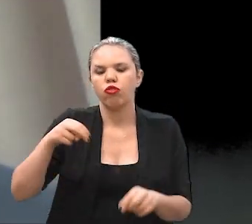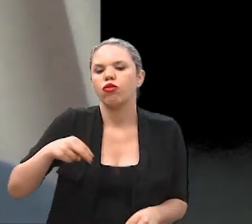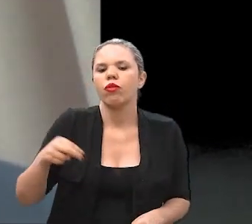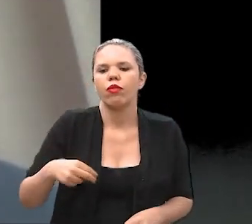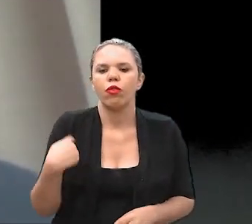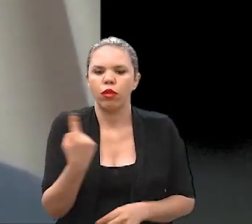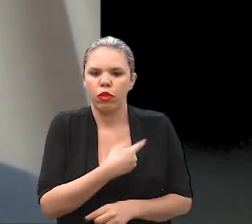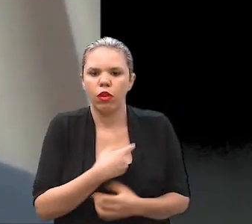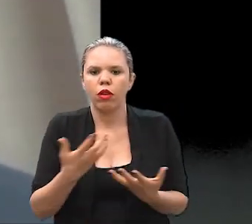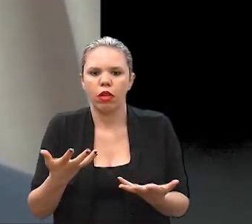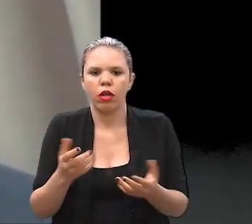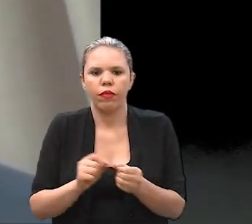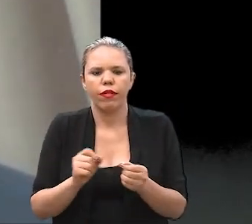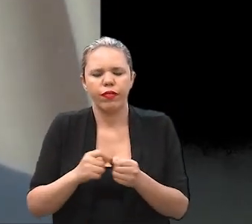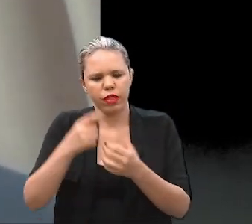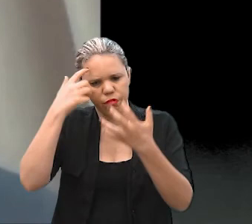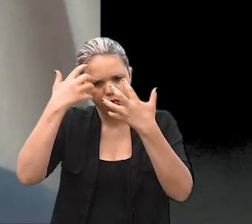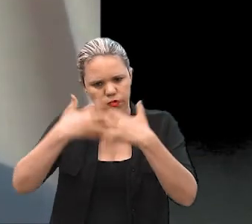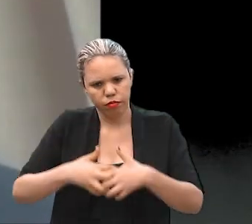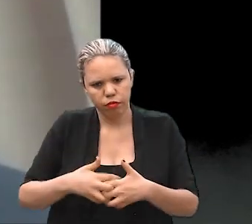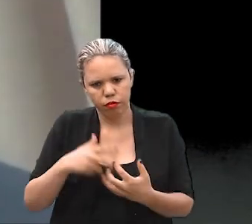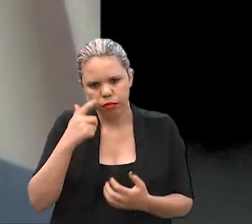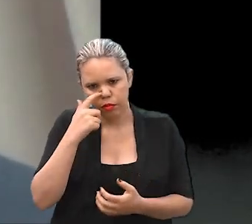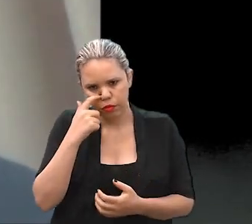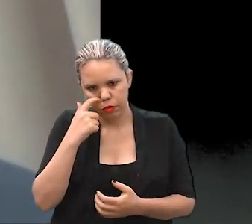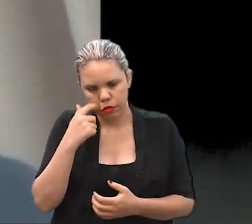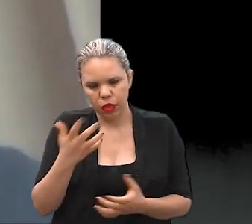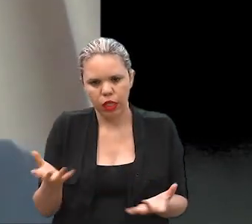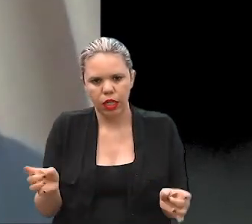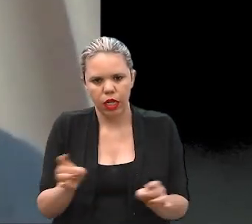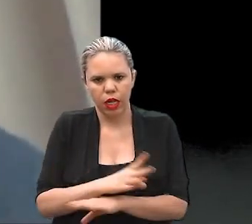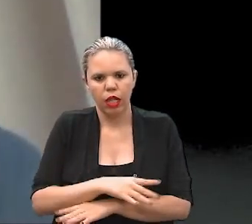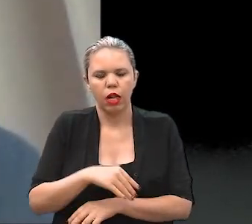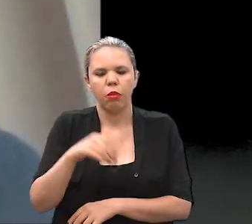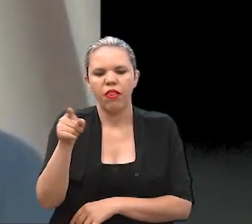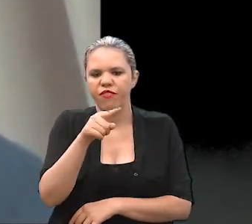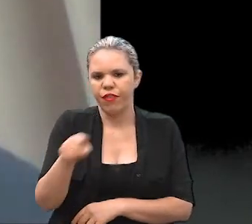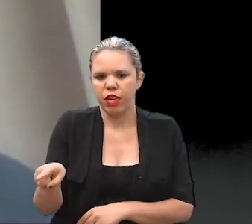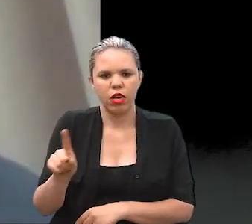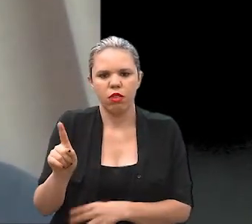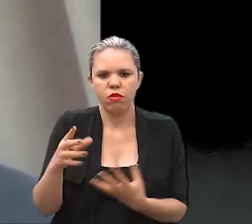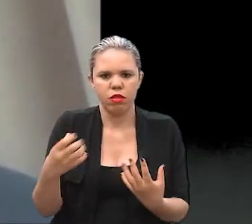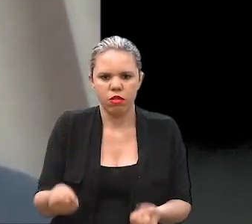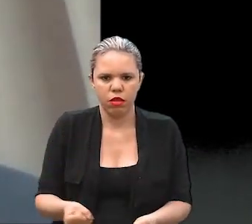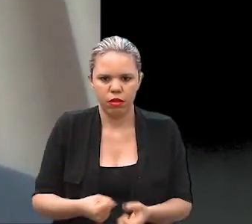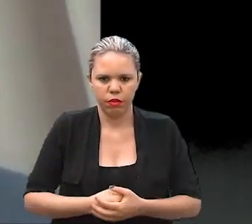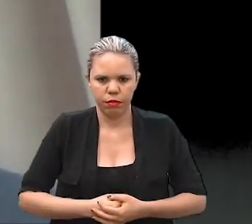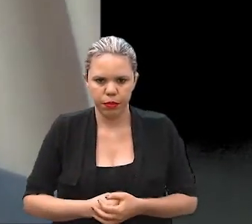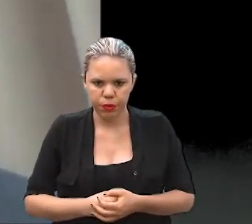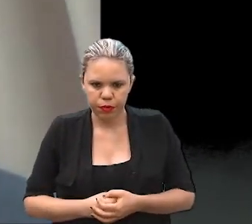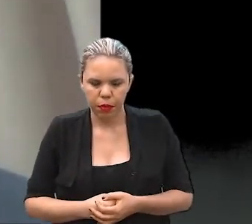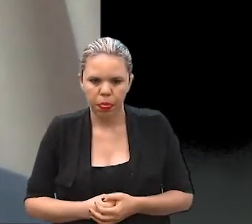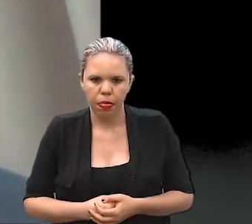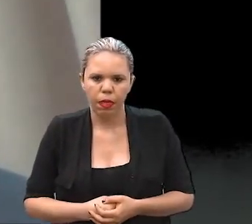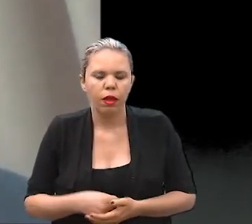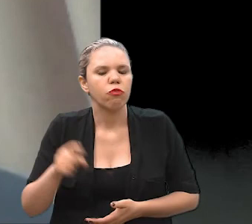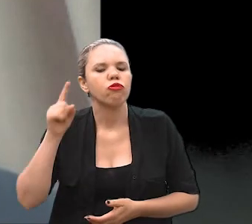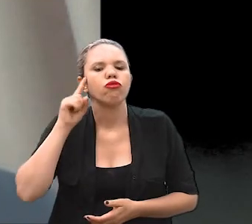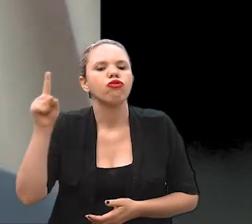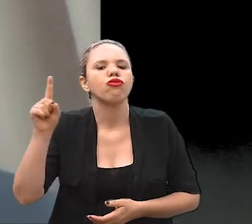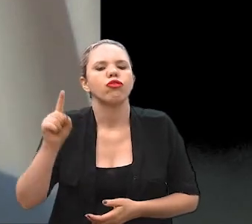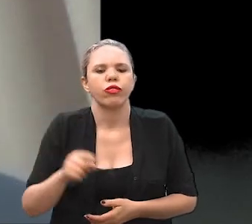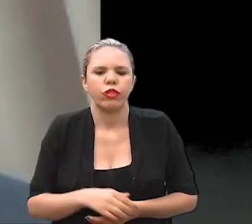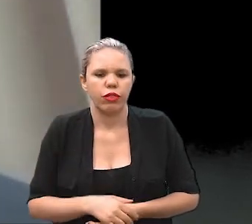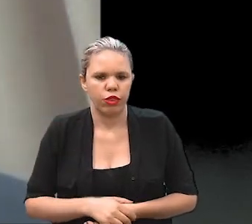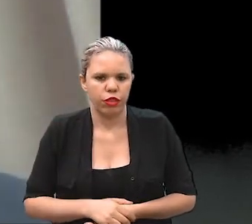e nós queremos fazer uma reflexão. Eles querem acabar com o feriado porque não reconhecem essa data como uma